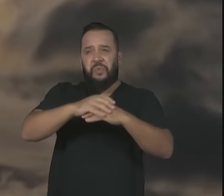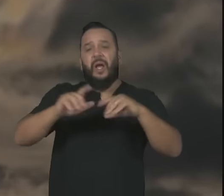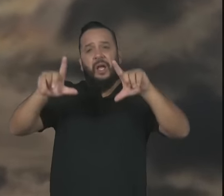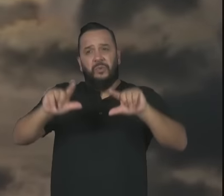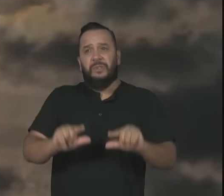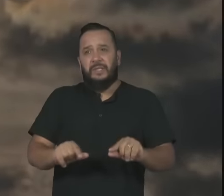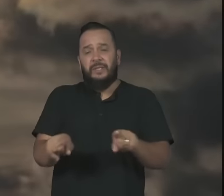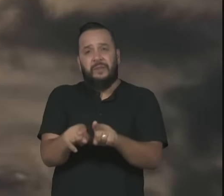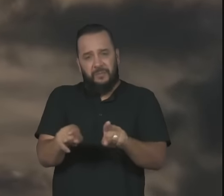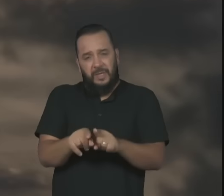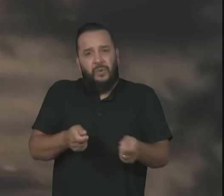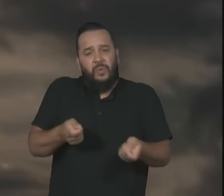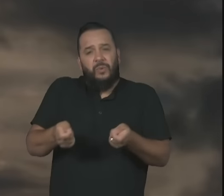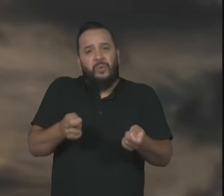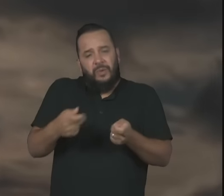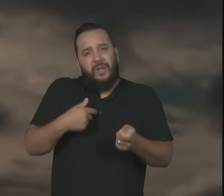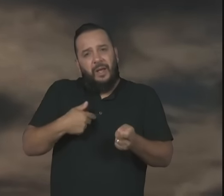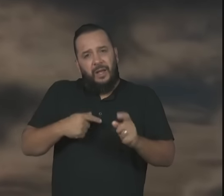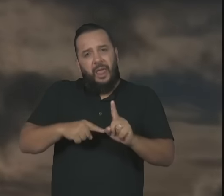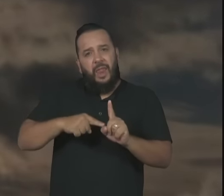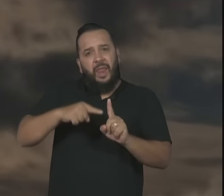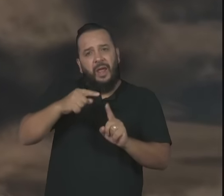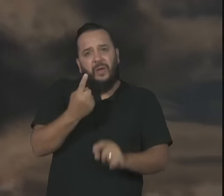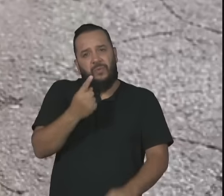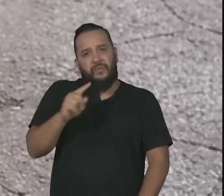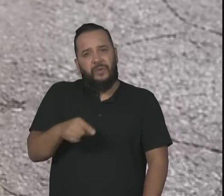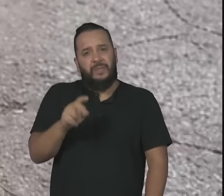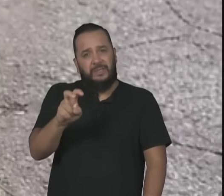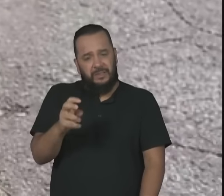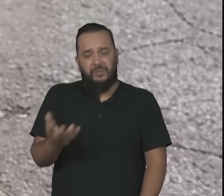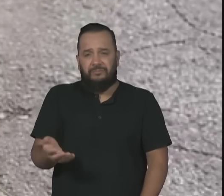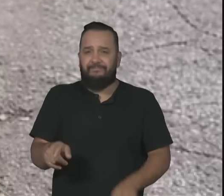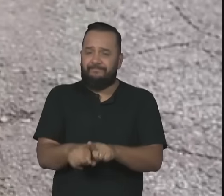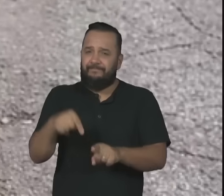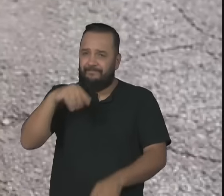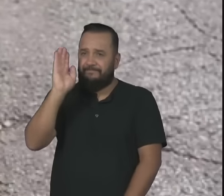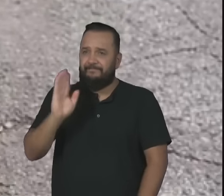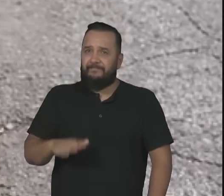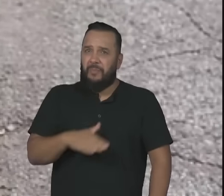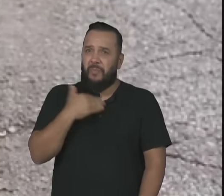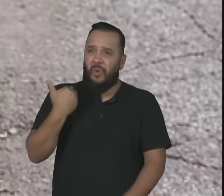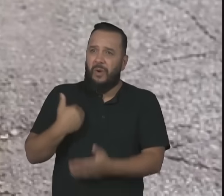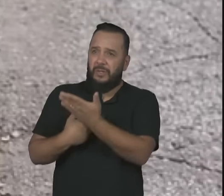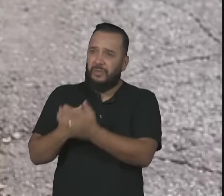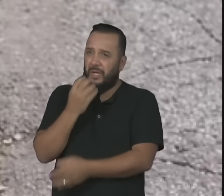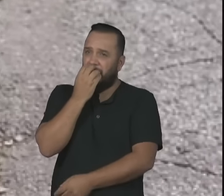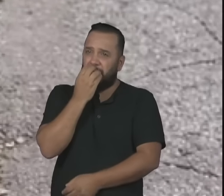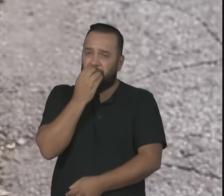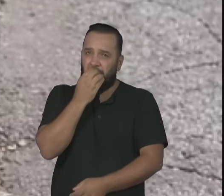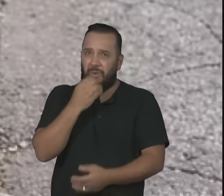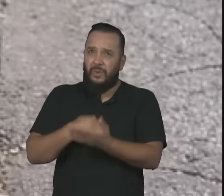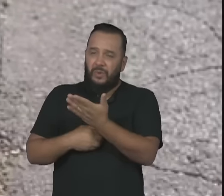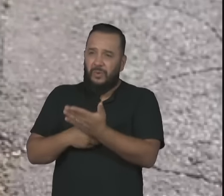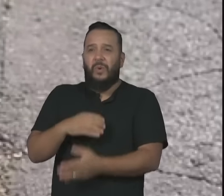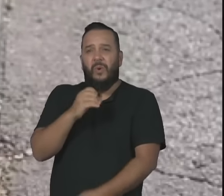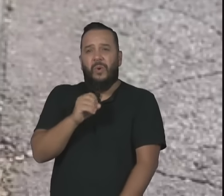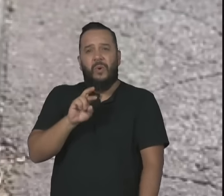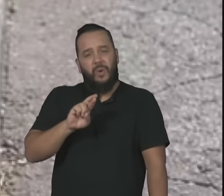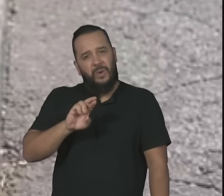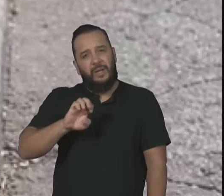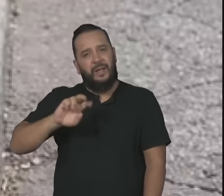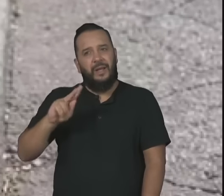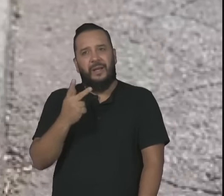em 1,5 graus Celsius. No Brasil, a morte do dócil cachorro comunitário Orelha na